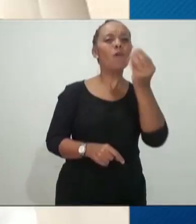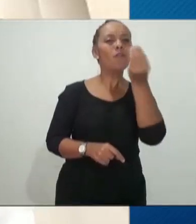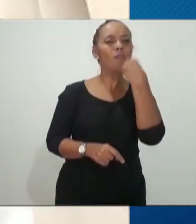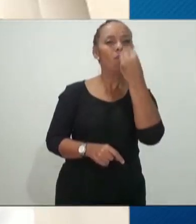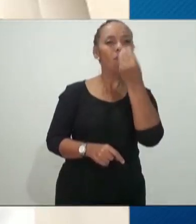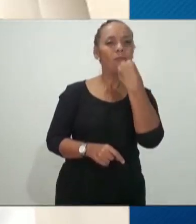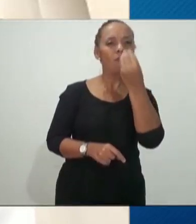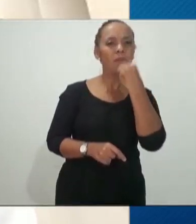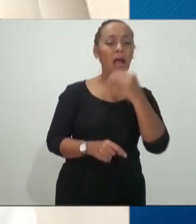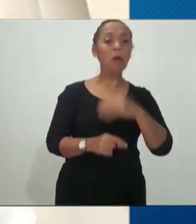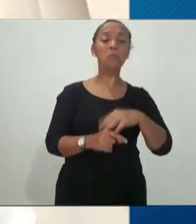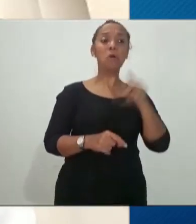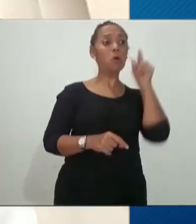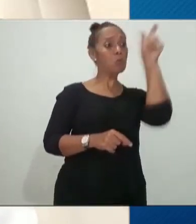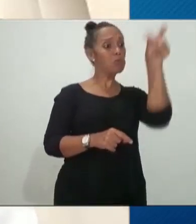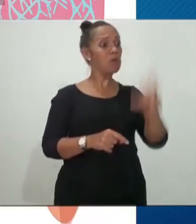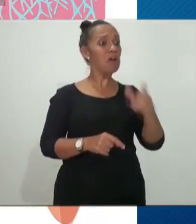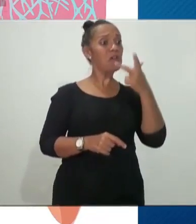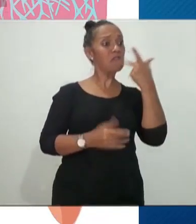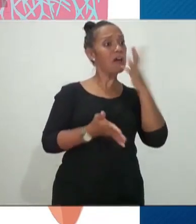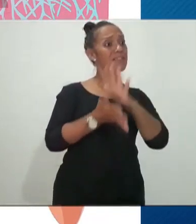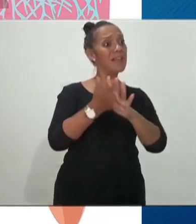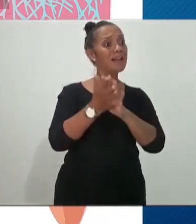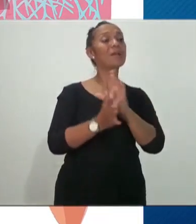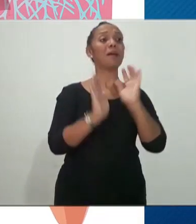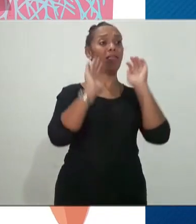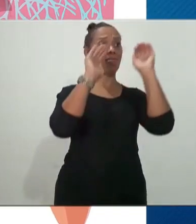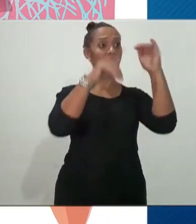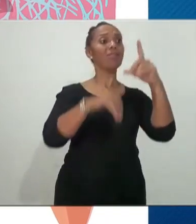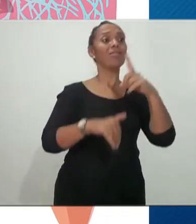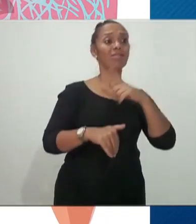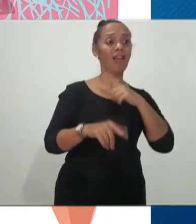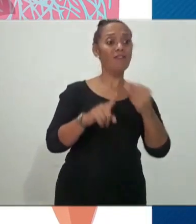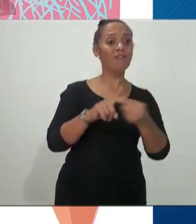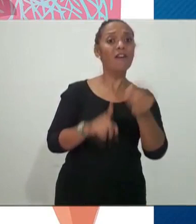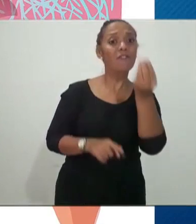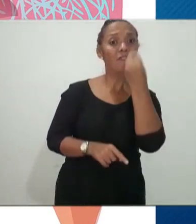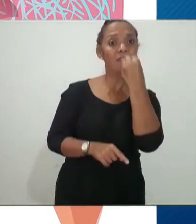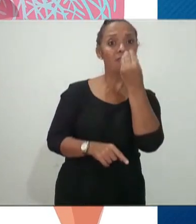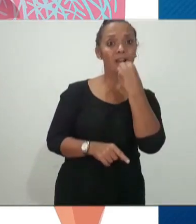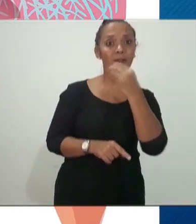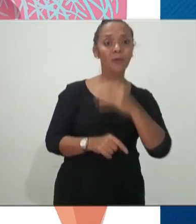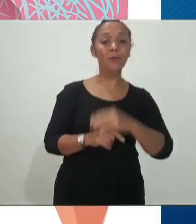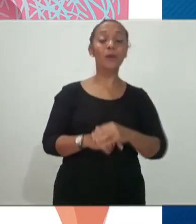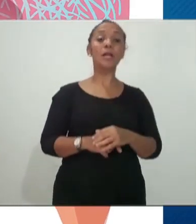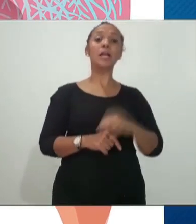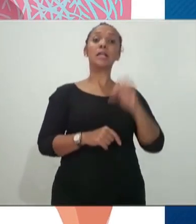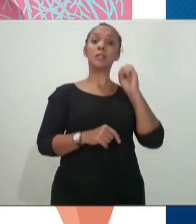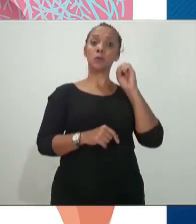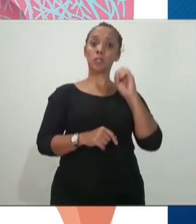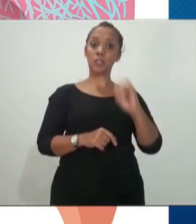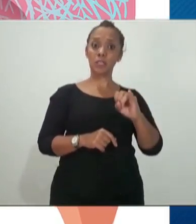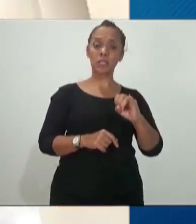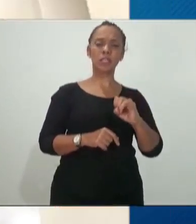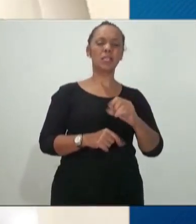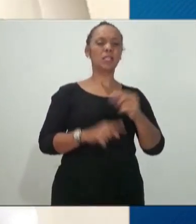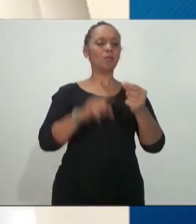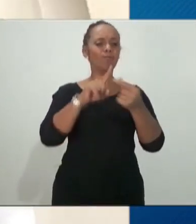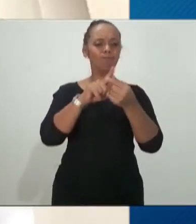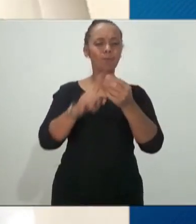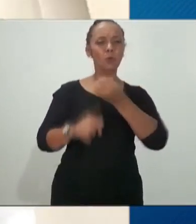baixa, mesmo ele sem relatar que tem falta de ar. Então, o paciente que tiver